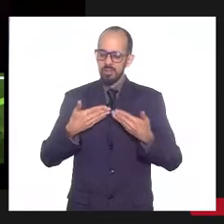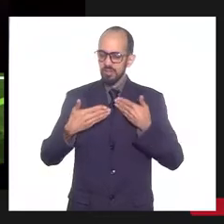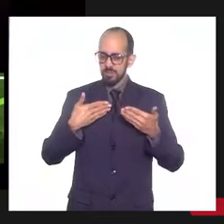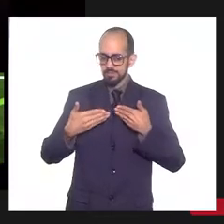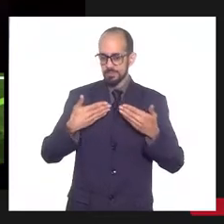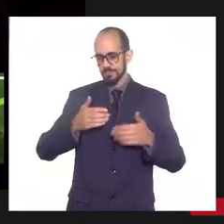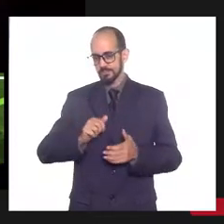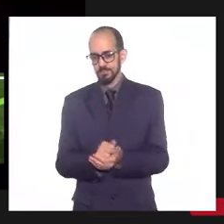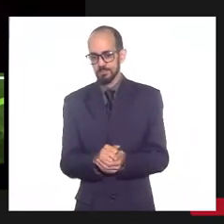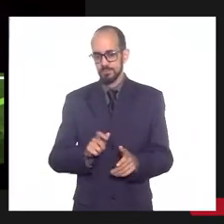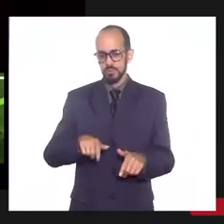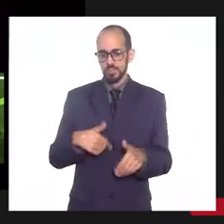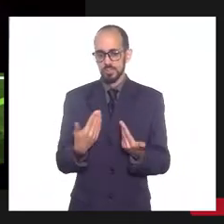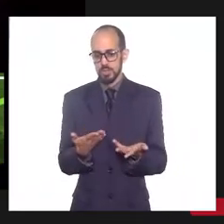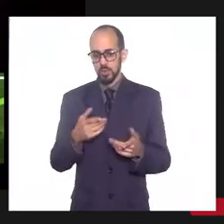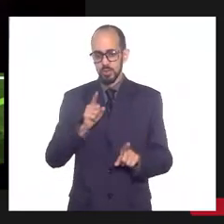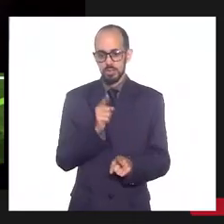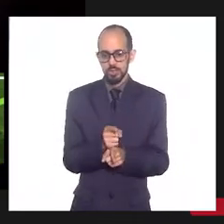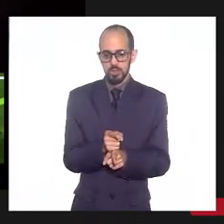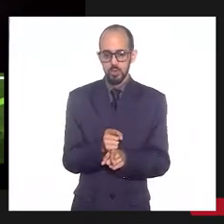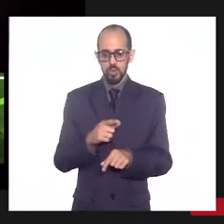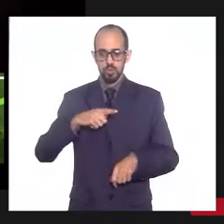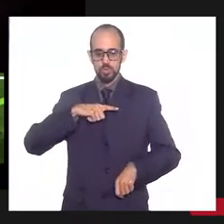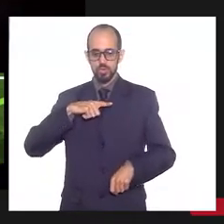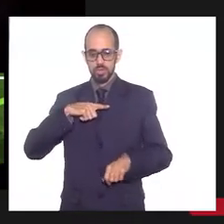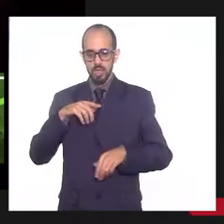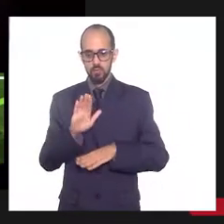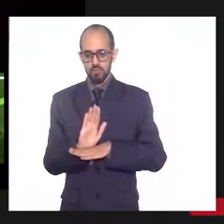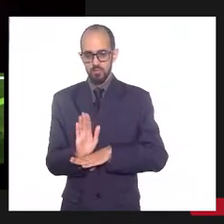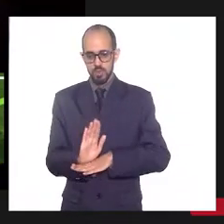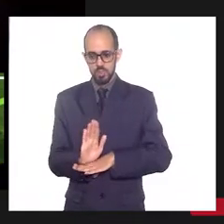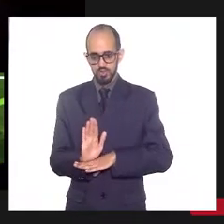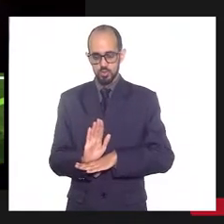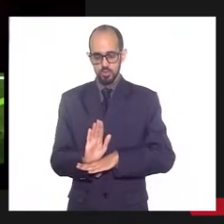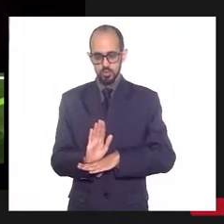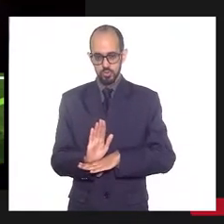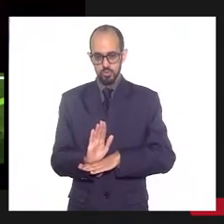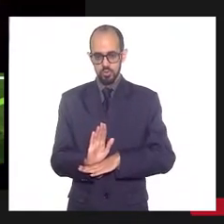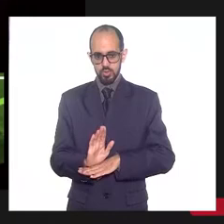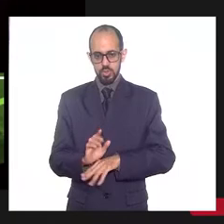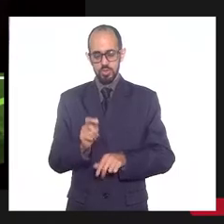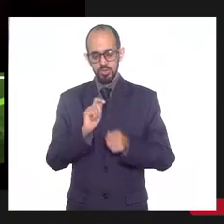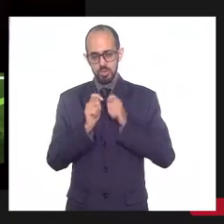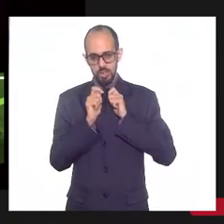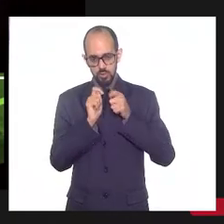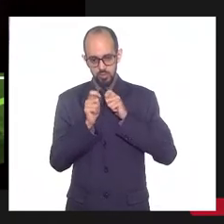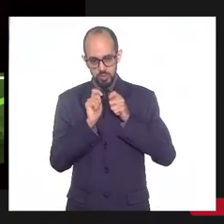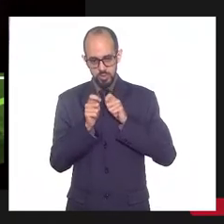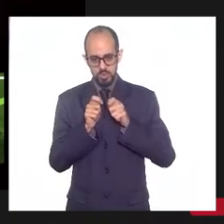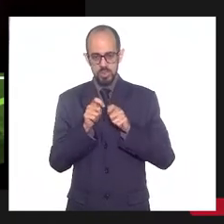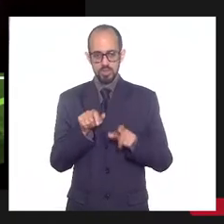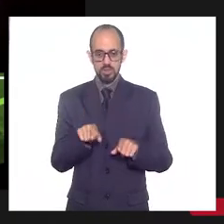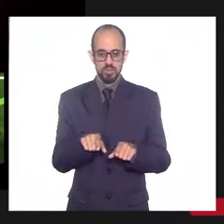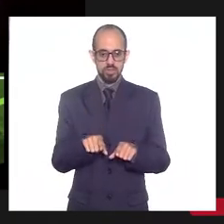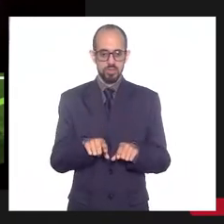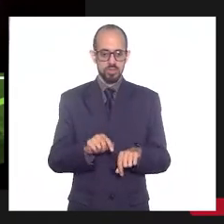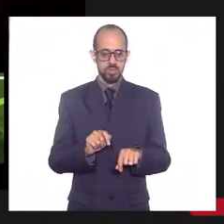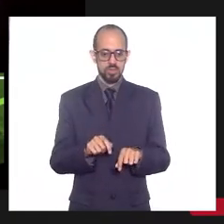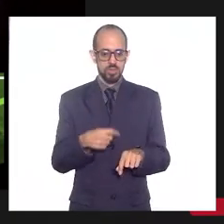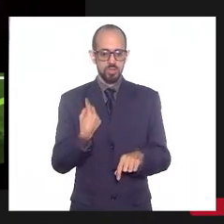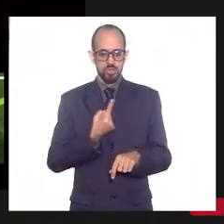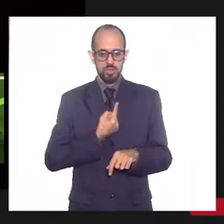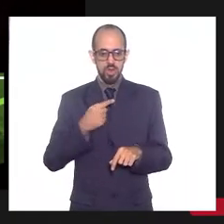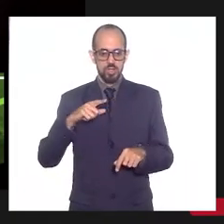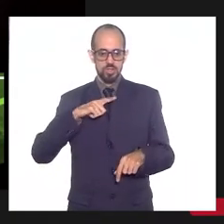e dessas dessas encontros saírem vídeos fazemos também entrevistas e